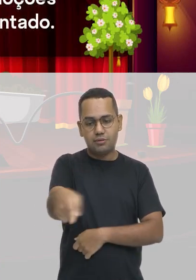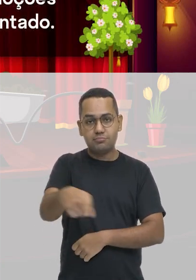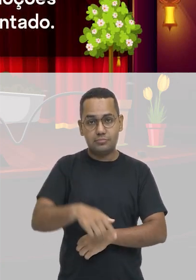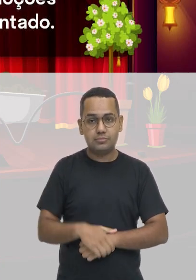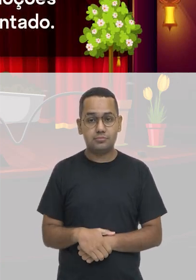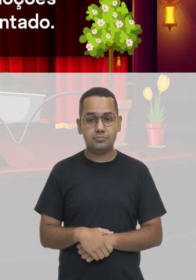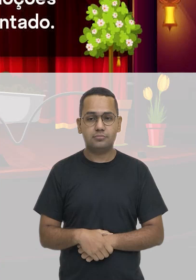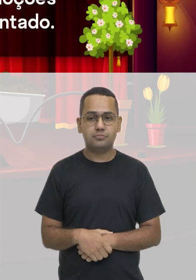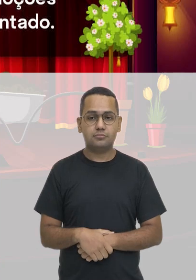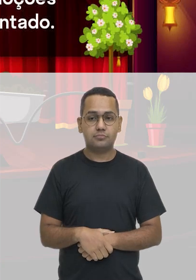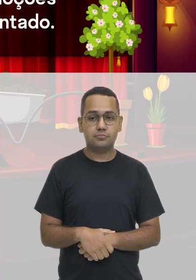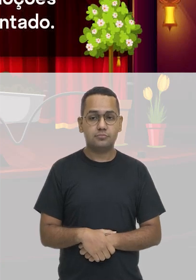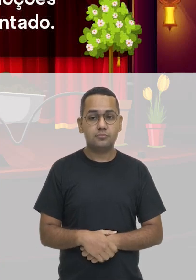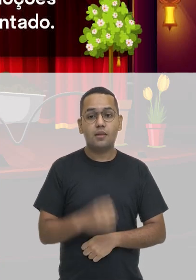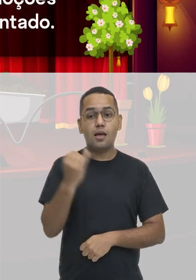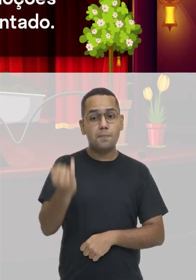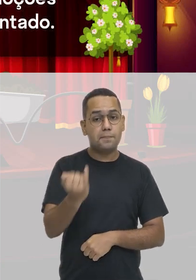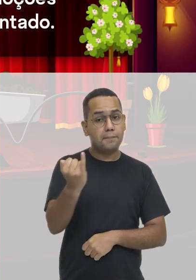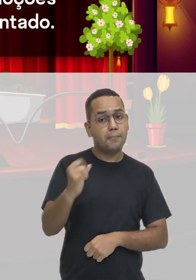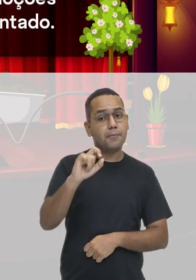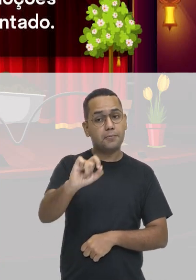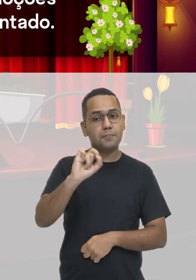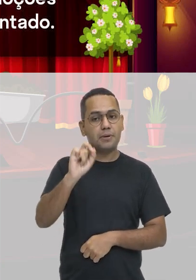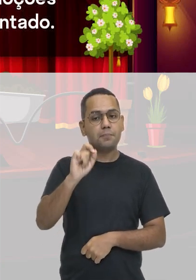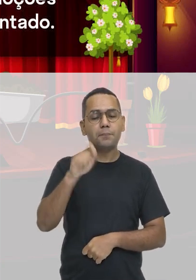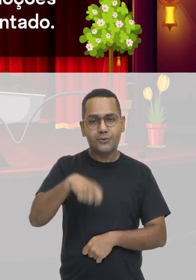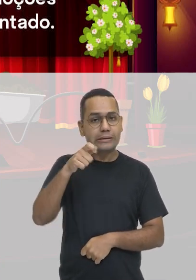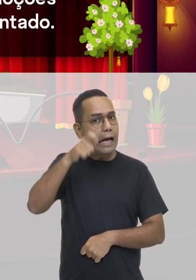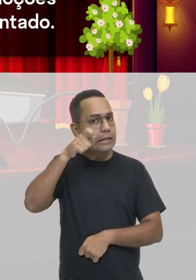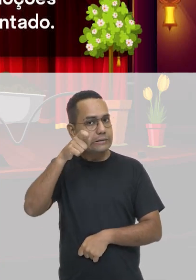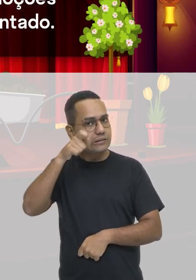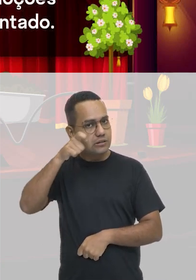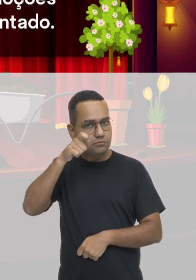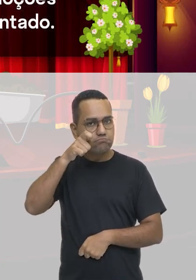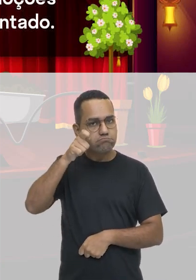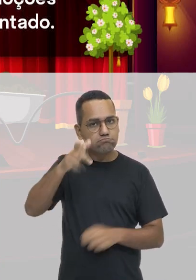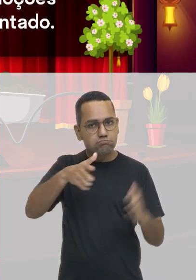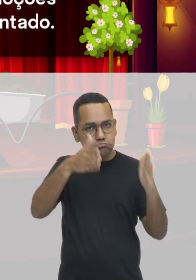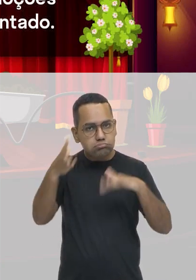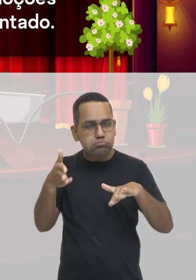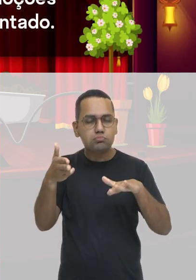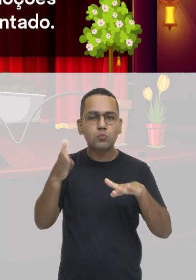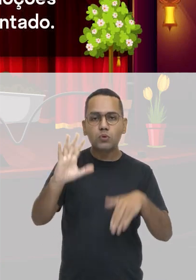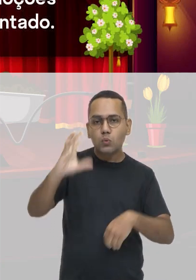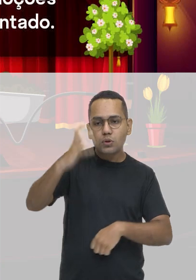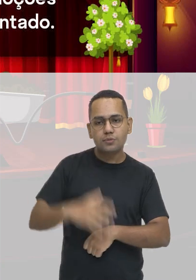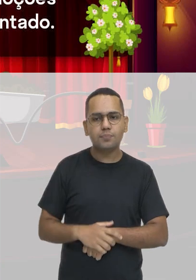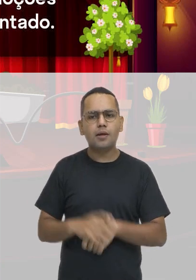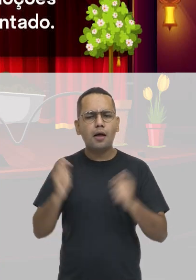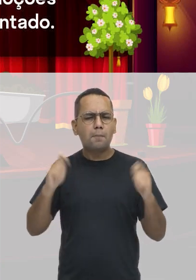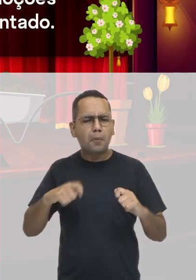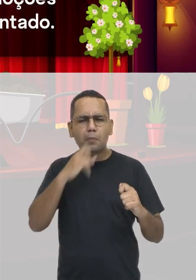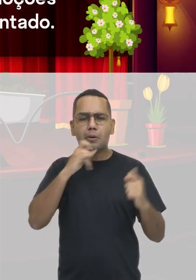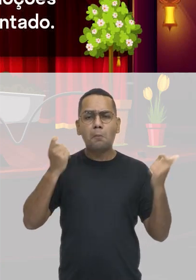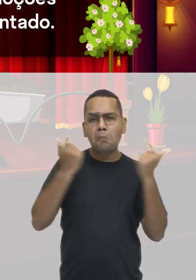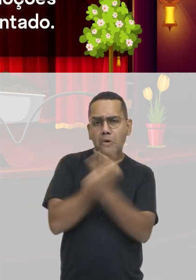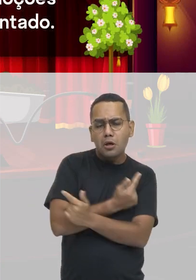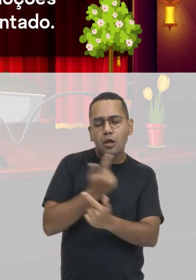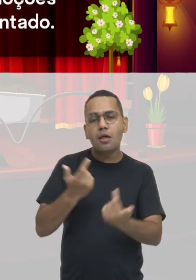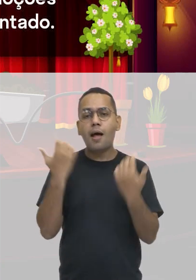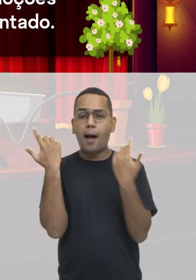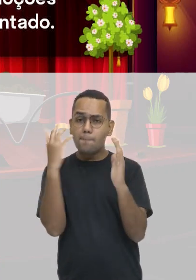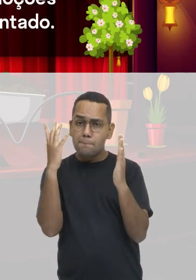É fundamental para a realização completa do espetáculo. Sua reação, seja risos, aplausos ou